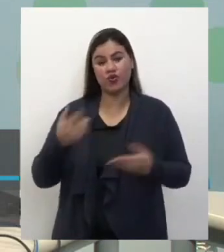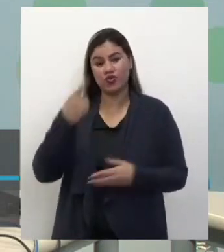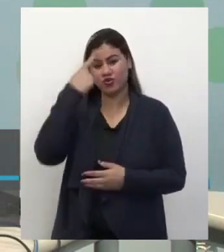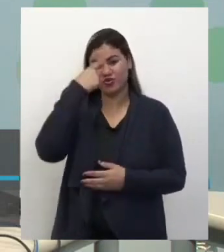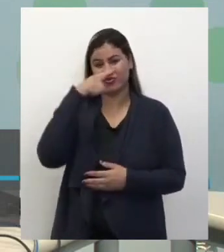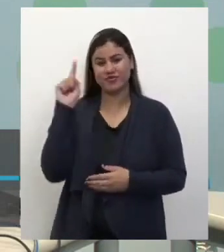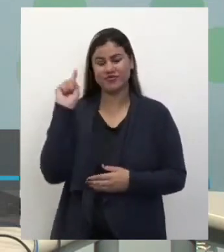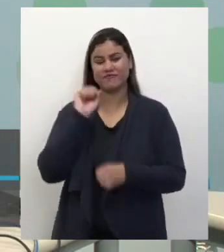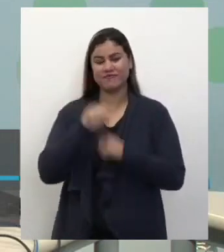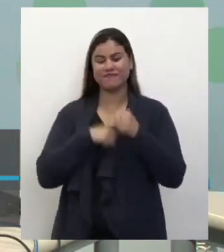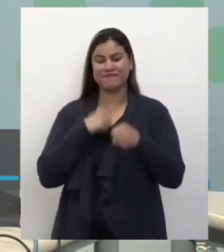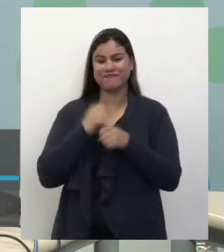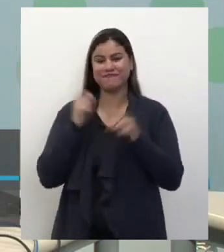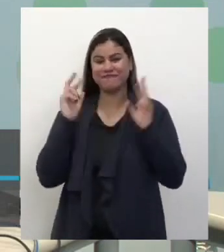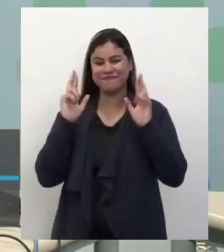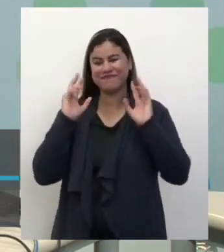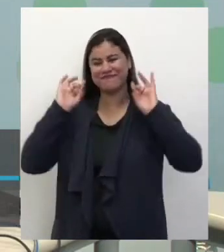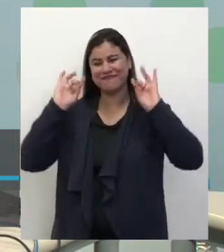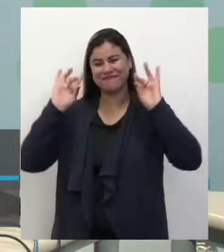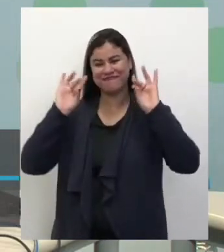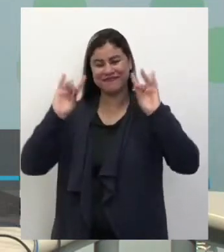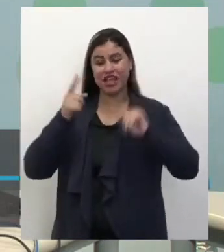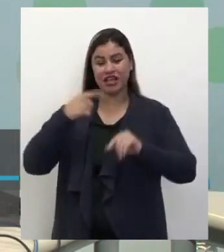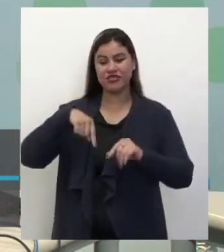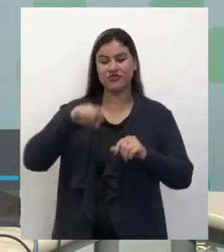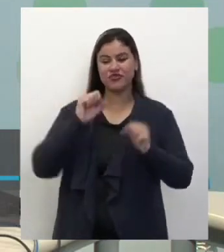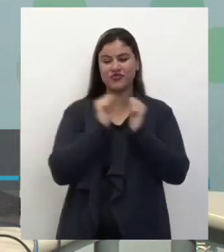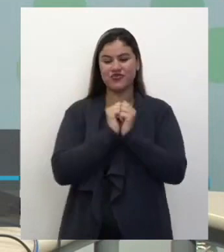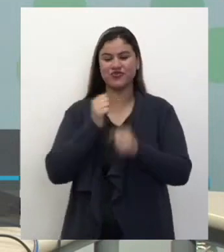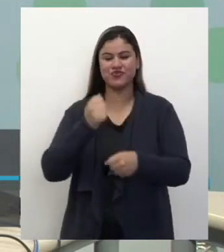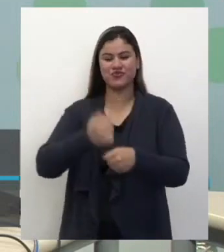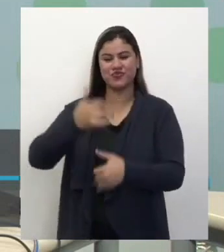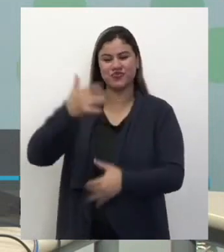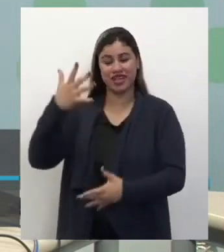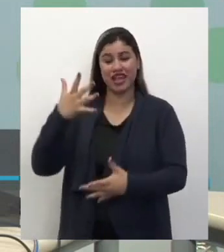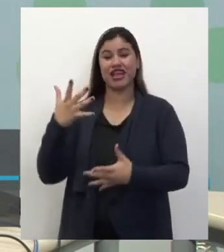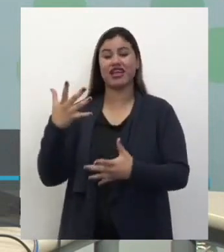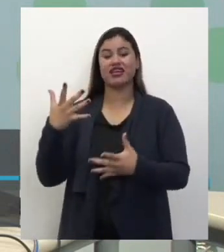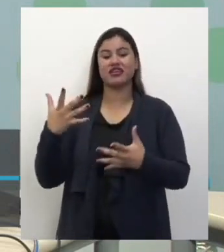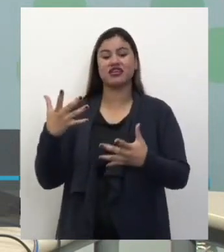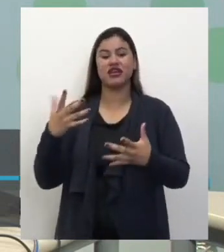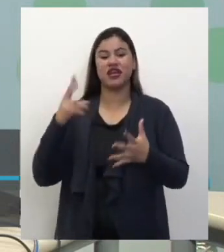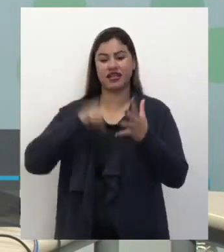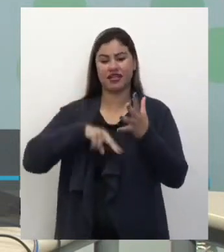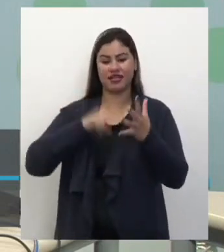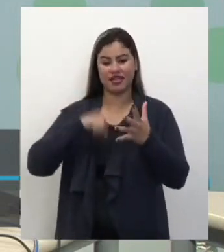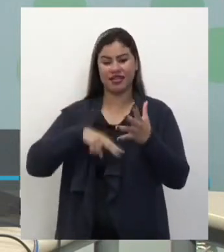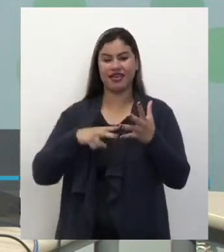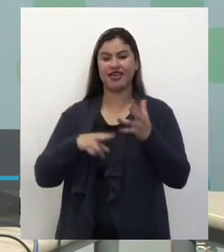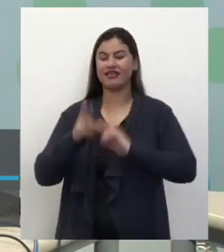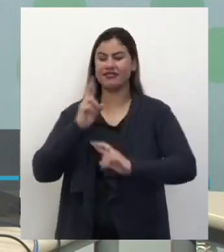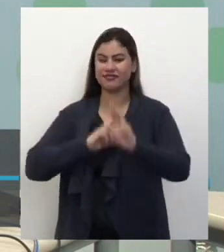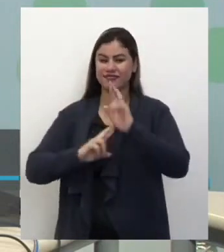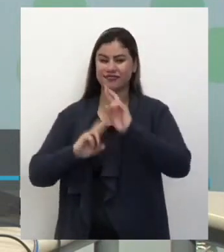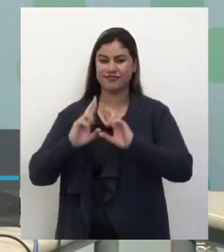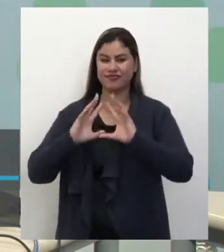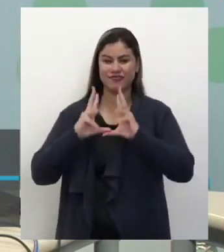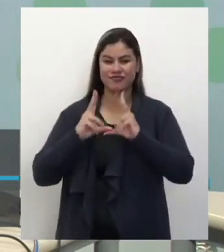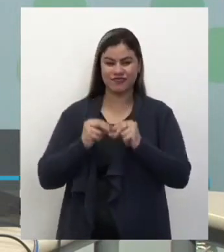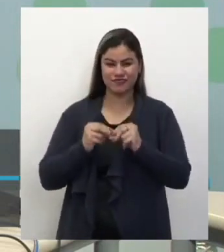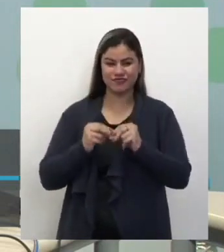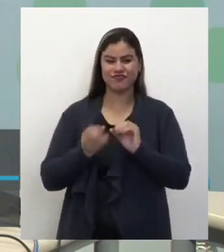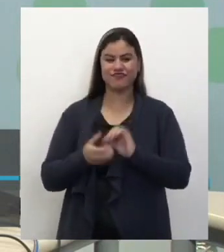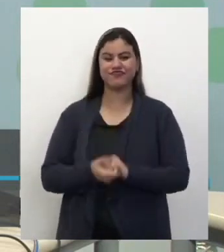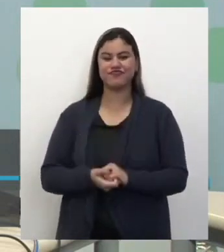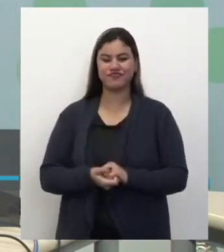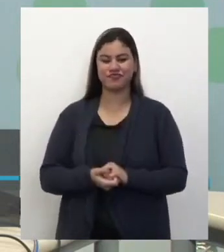muito especial e estarei aqui com vocês no chat para ouvir, ler a participação de vocês com a resposta dos alunos e